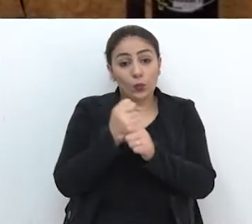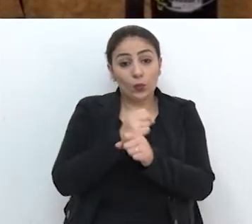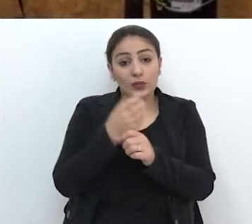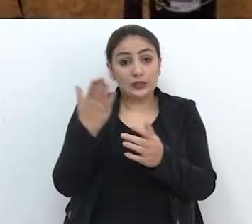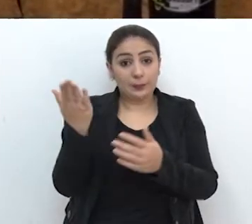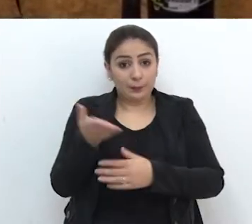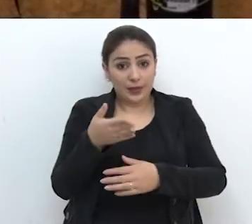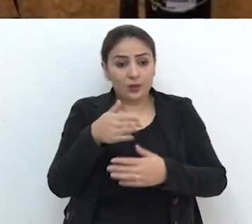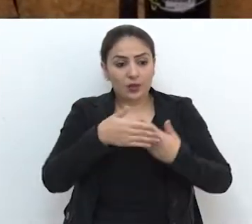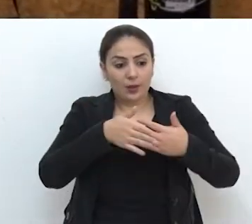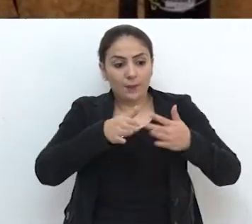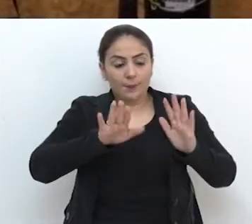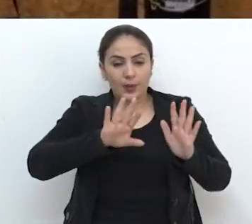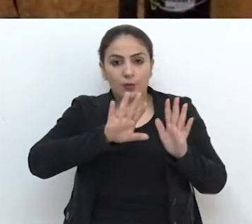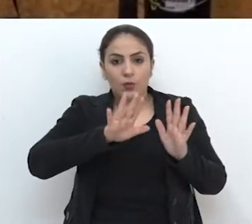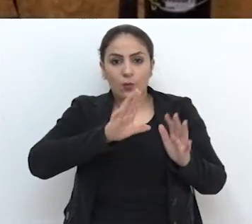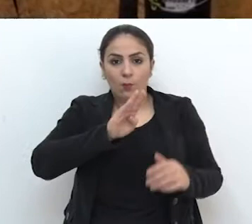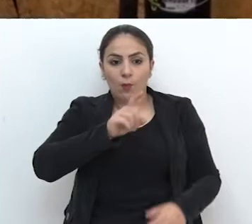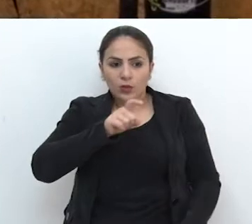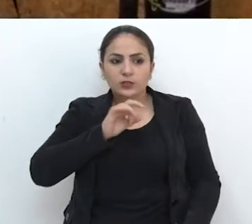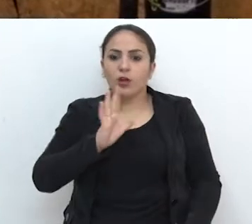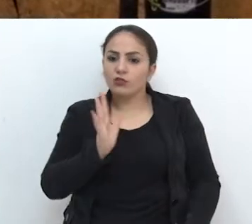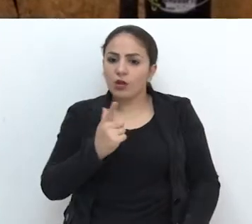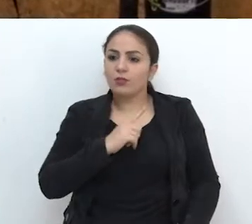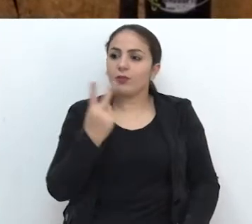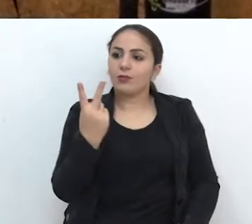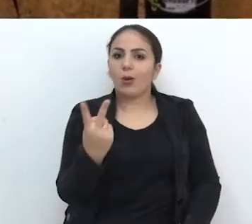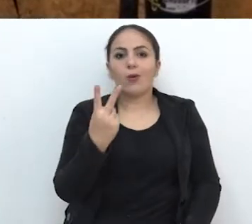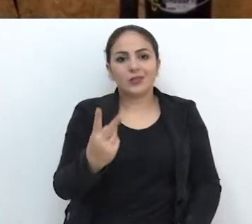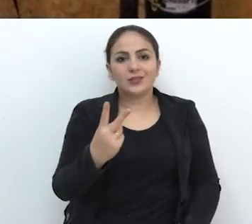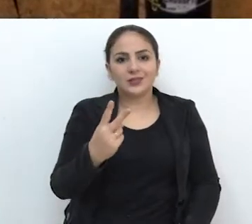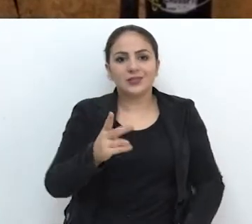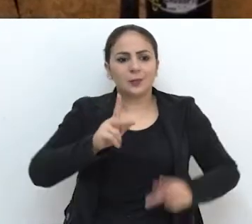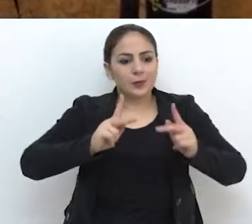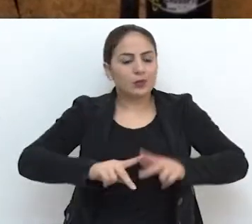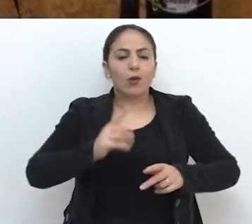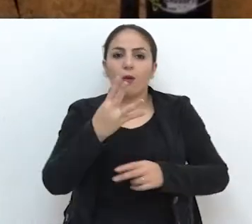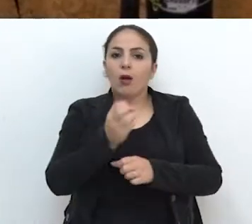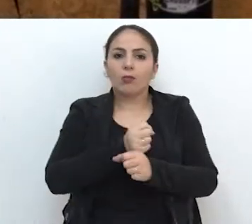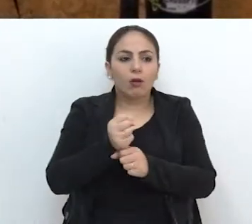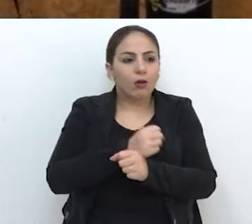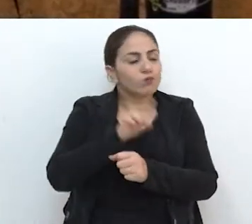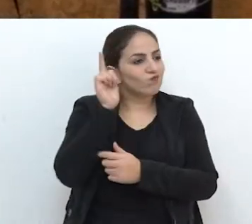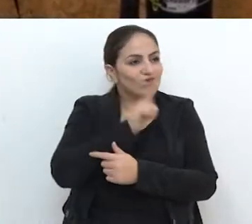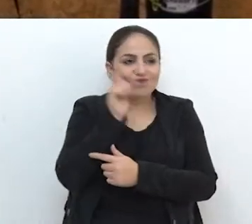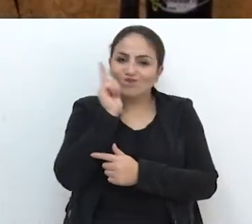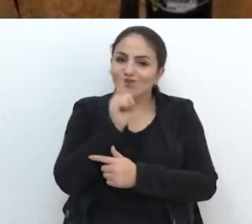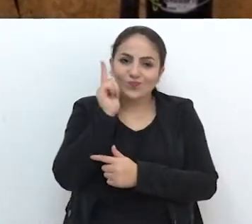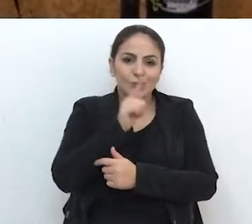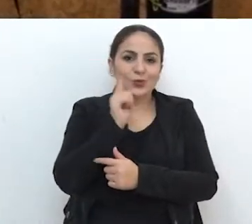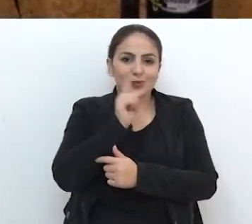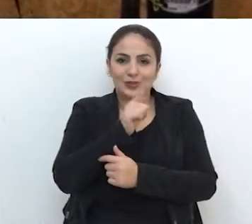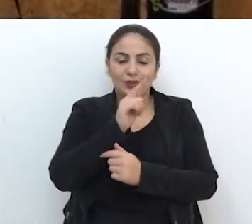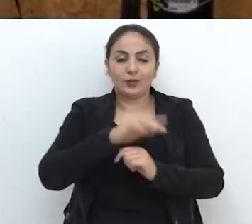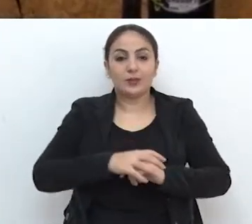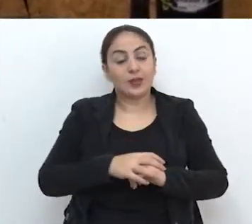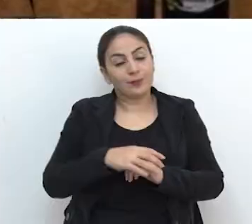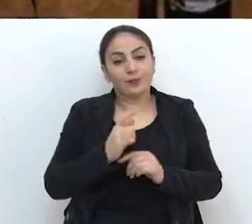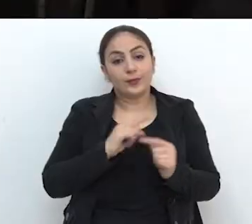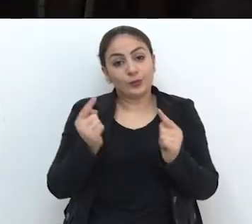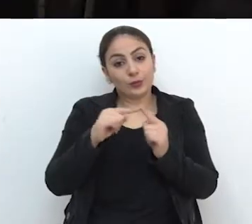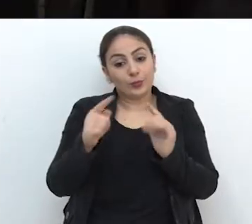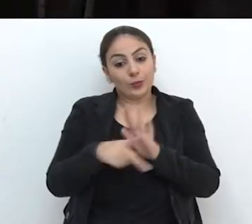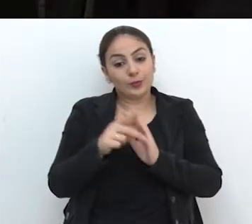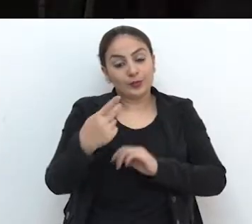um ano e meio de meio que abriu o boxe, já tem dois aí, sendo que tem gente que tem 4 anos e não conseguiu colocar dois ainda. Mas isso é mérito deles,